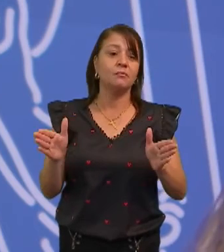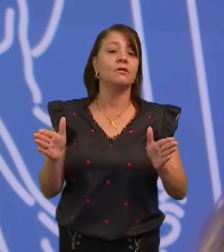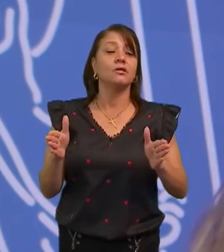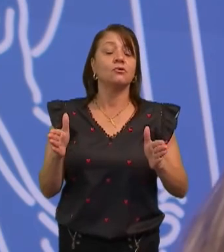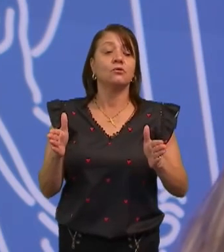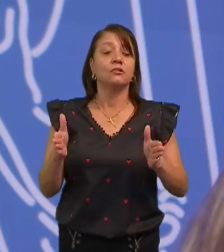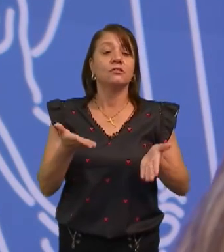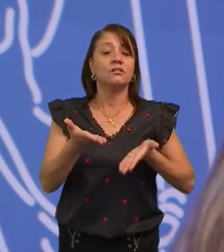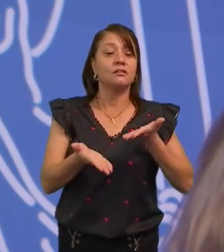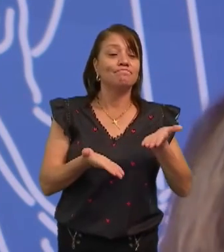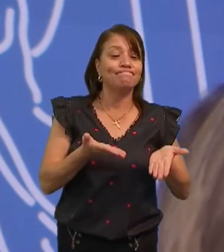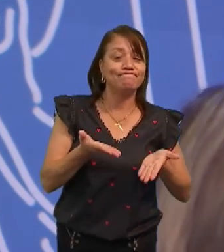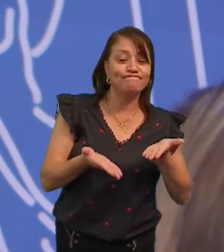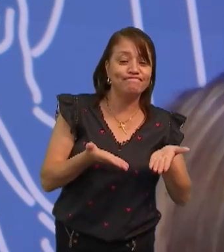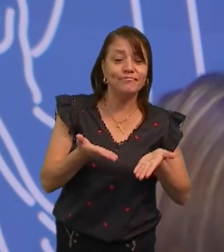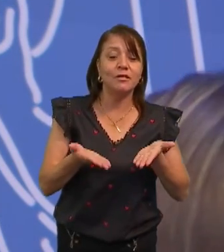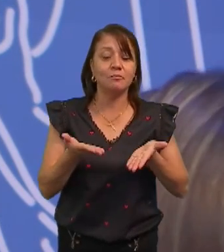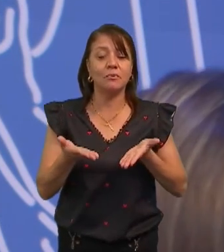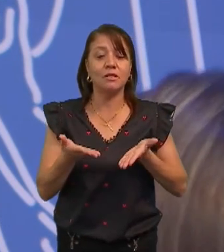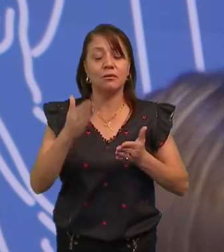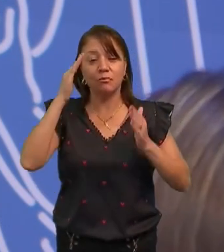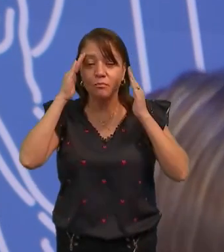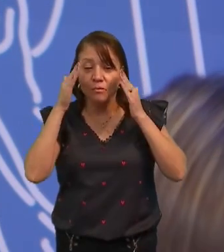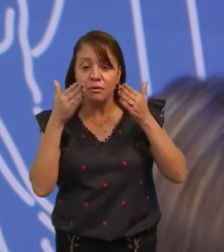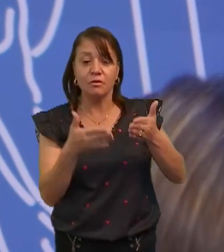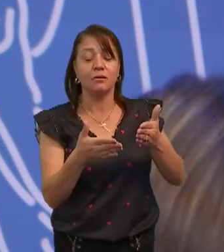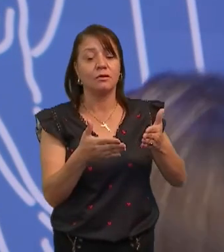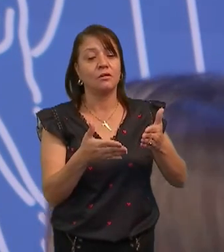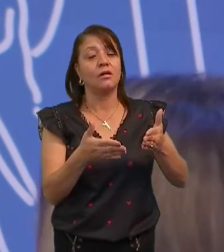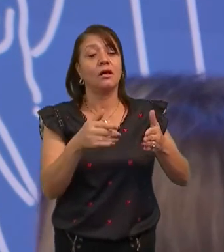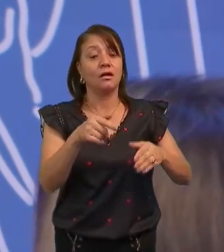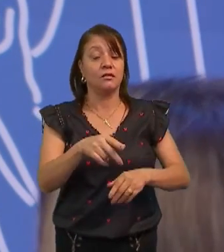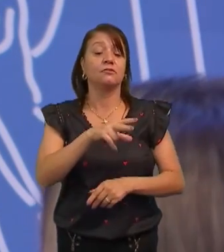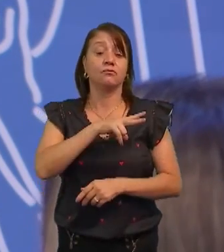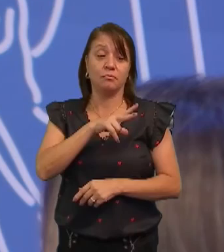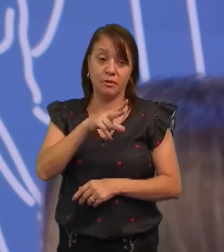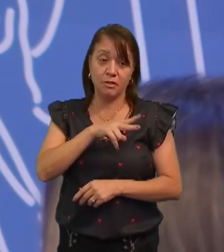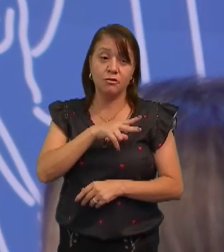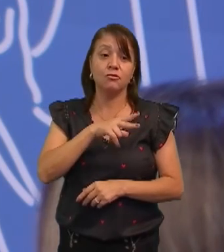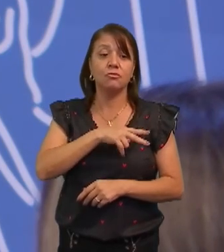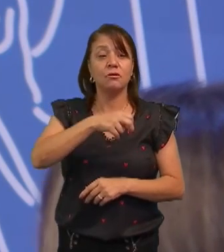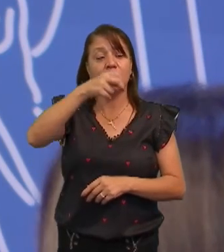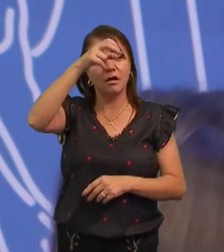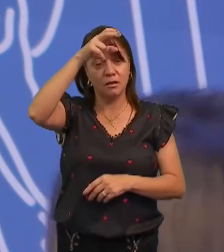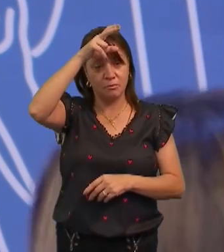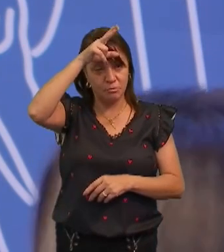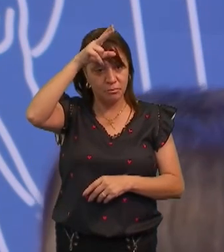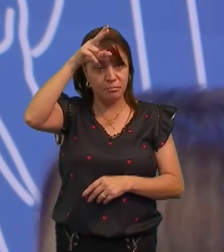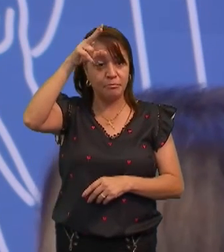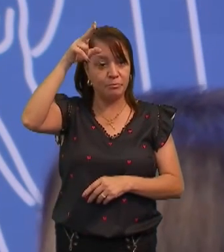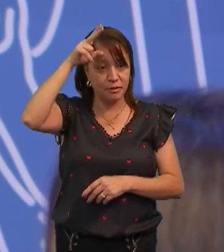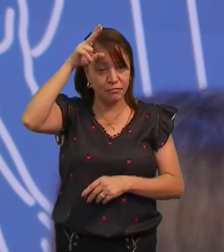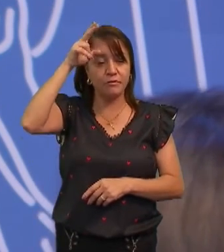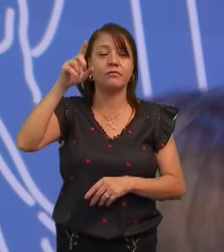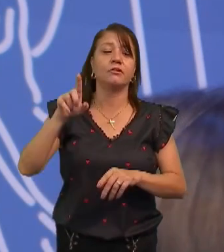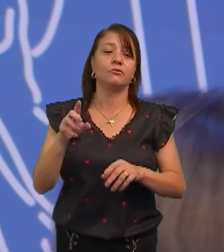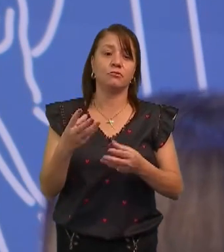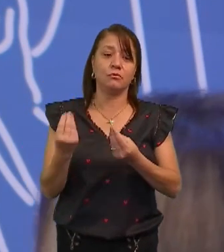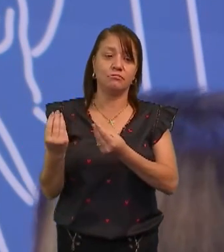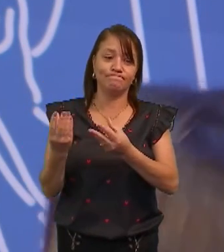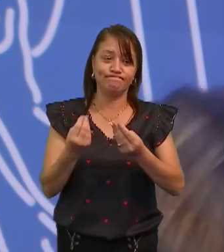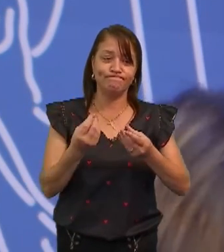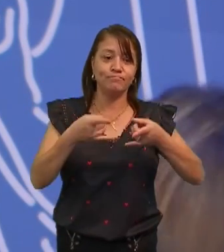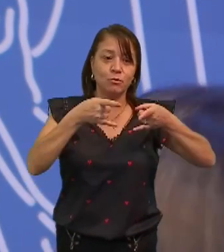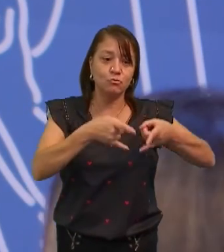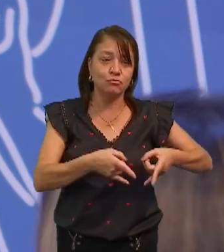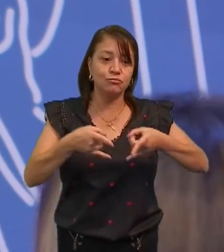hidratação aqui na nossa cidade e Se nós formos na rede pública e na rede particular lei lotados né dengue ela